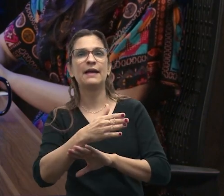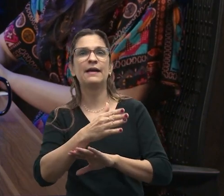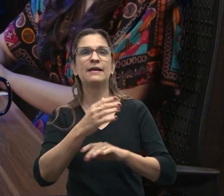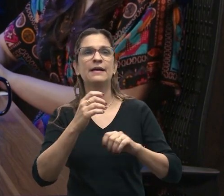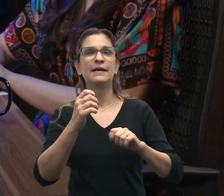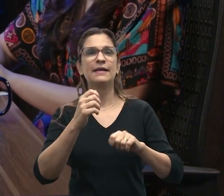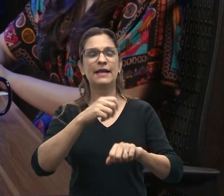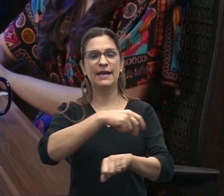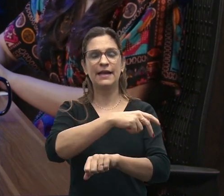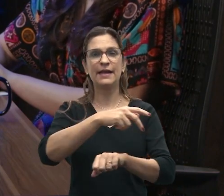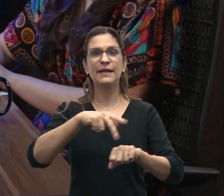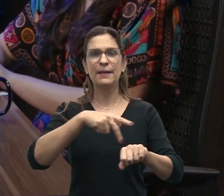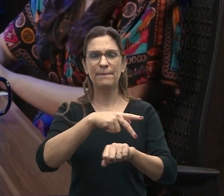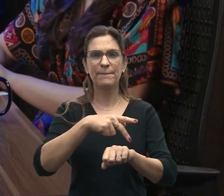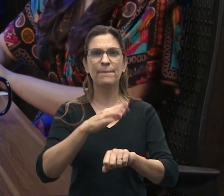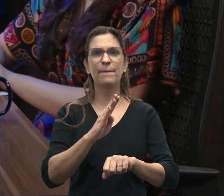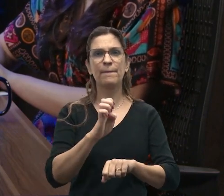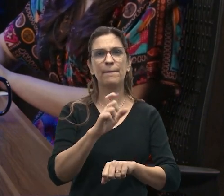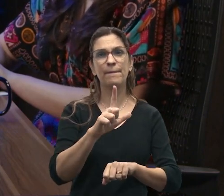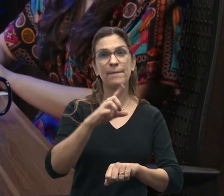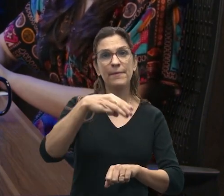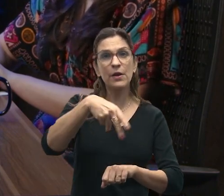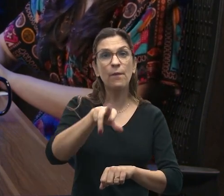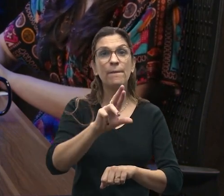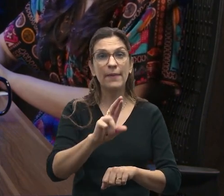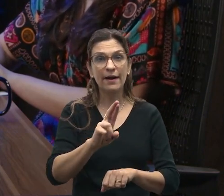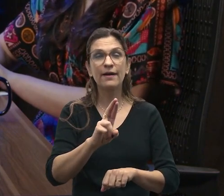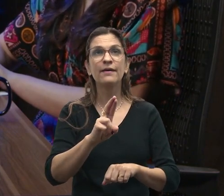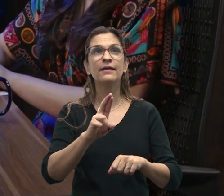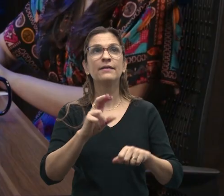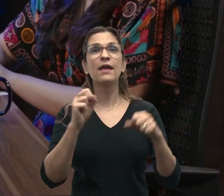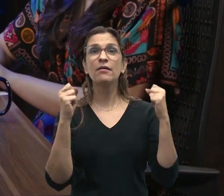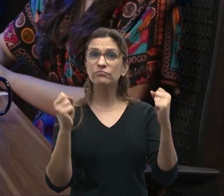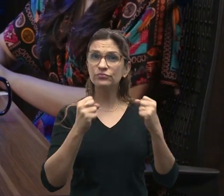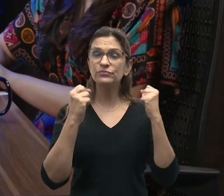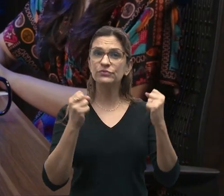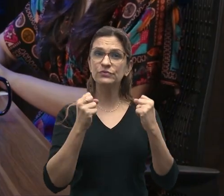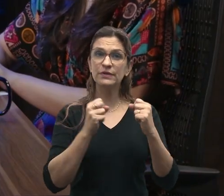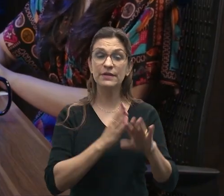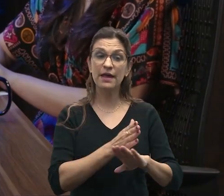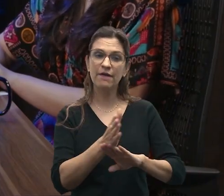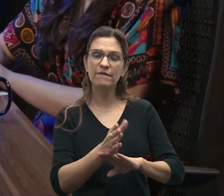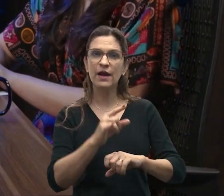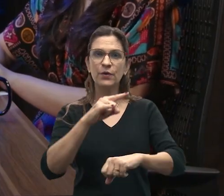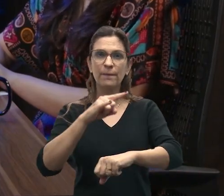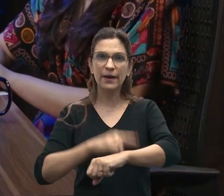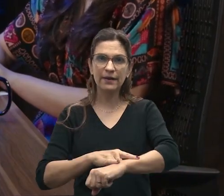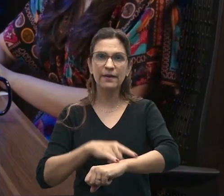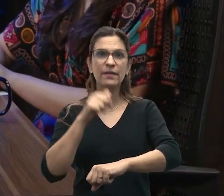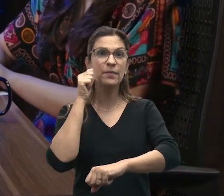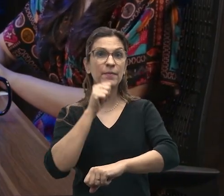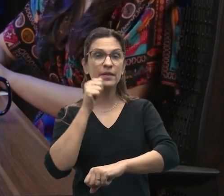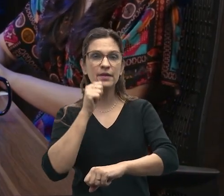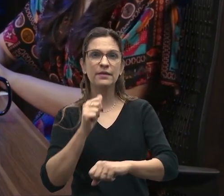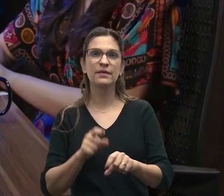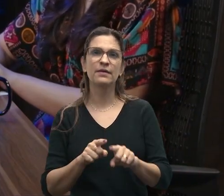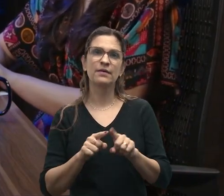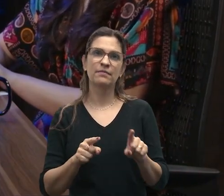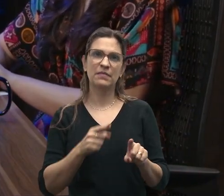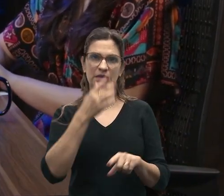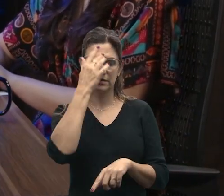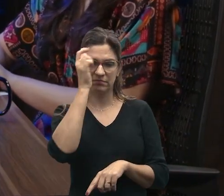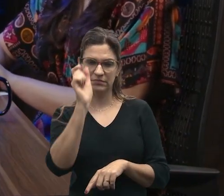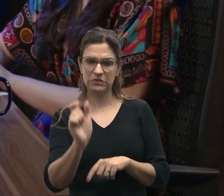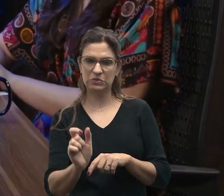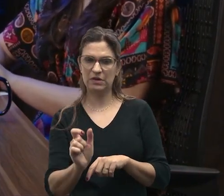ela usa, uma trans mulher, né, uma mulher, ela usa o banheiro das meninas. E ela tem sido ofendida todas as vezes que ela